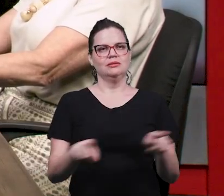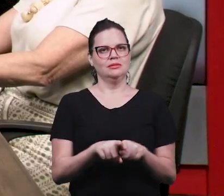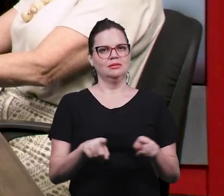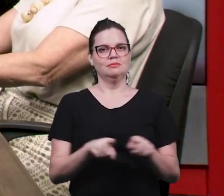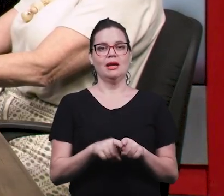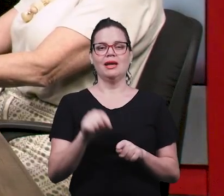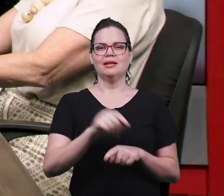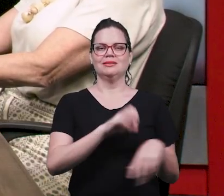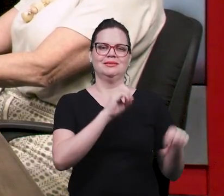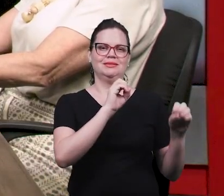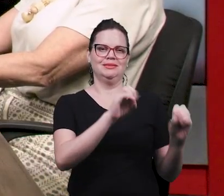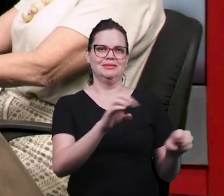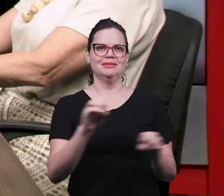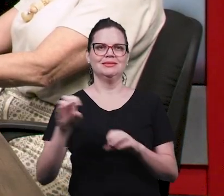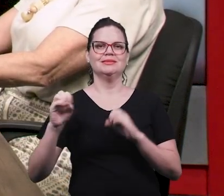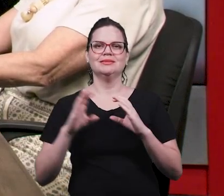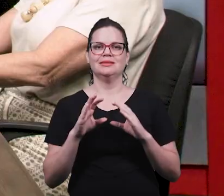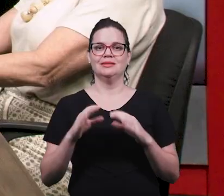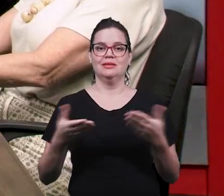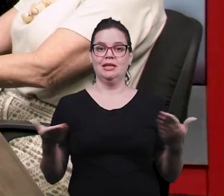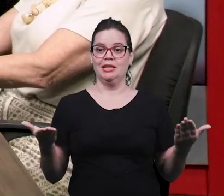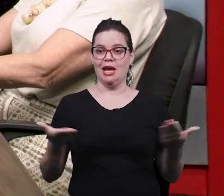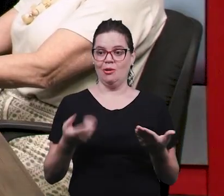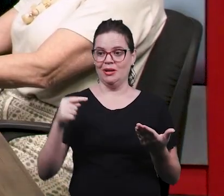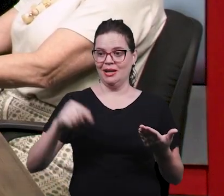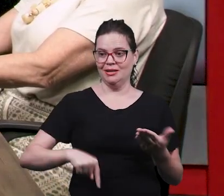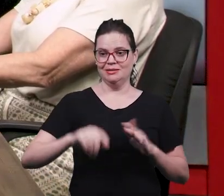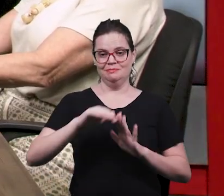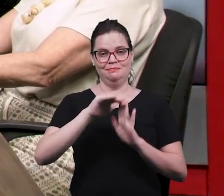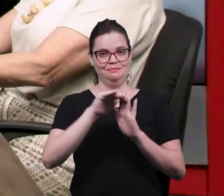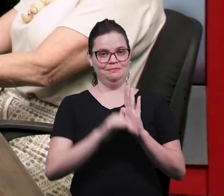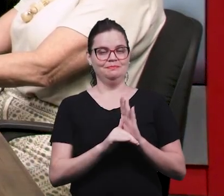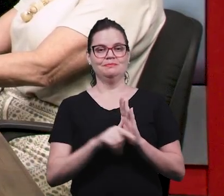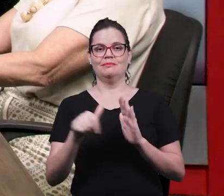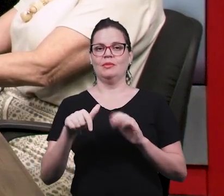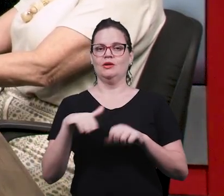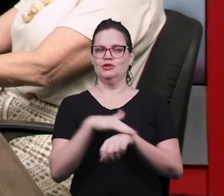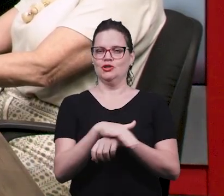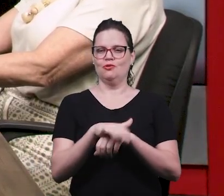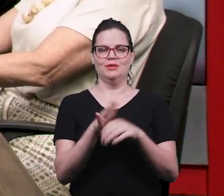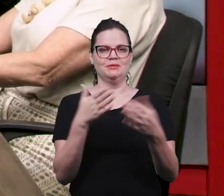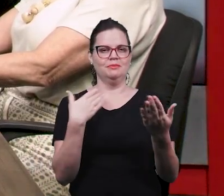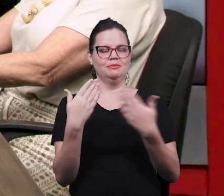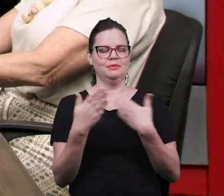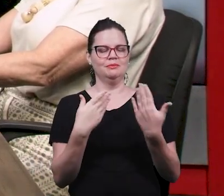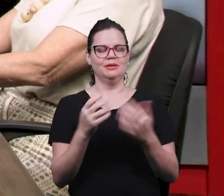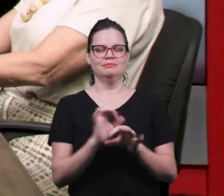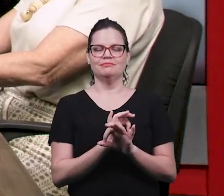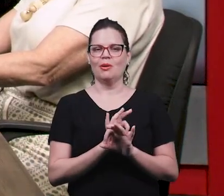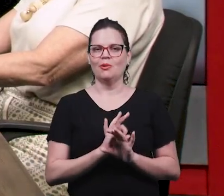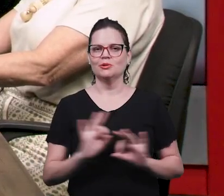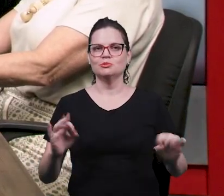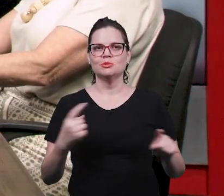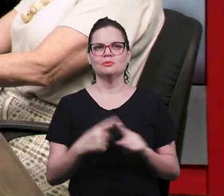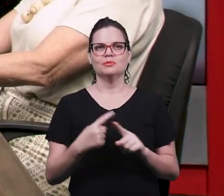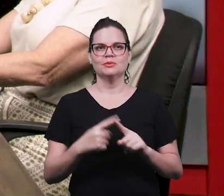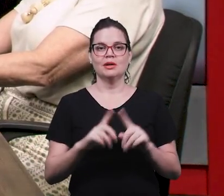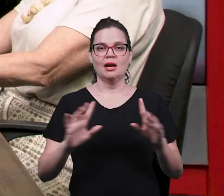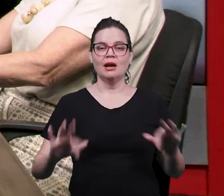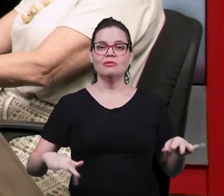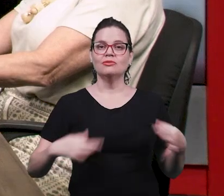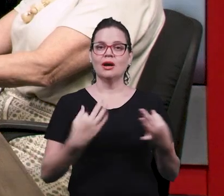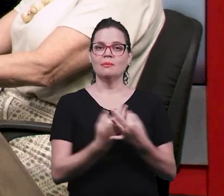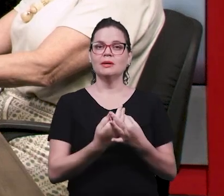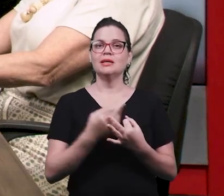frente. E esse momento de conversa com vocês tem sido muito precioso, porque as famílias têm vindo para